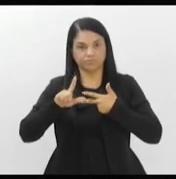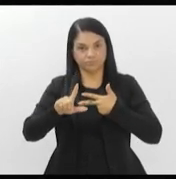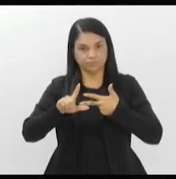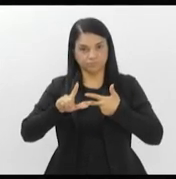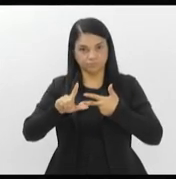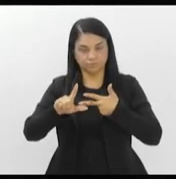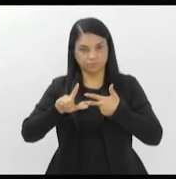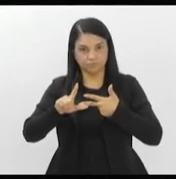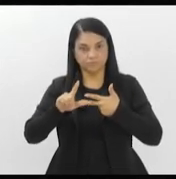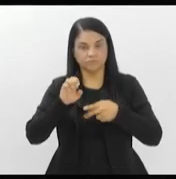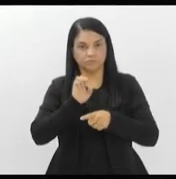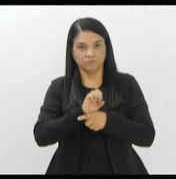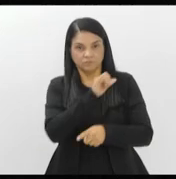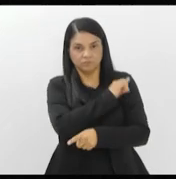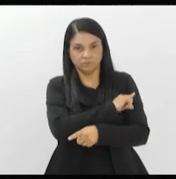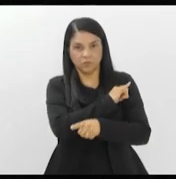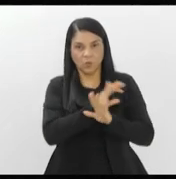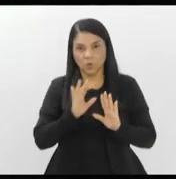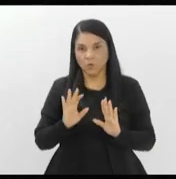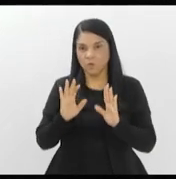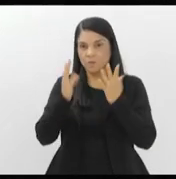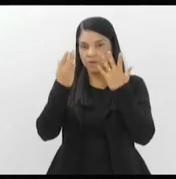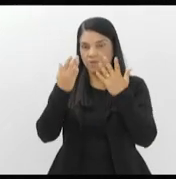Janeiro, comemorando o seu